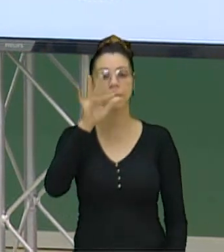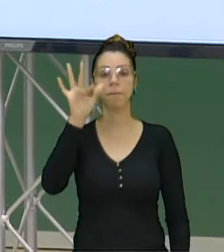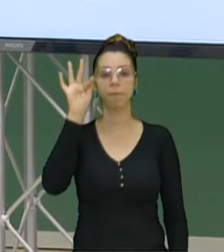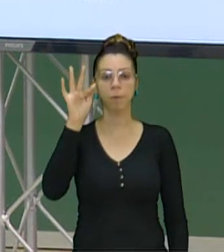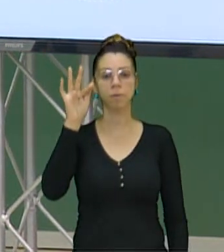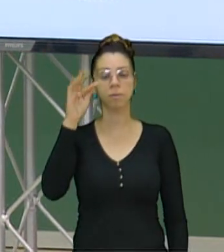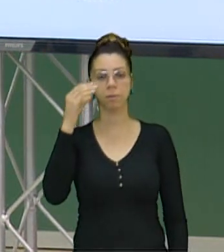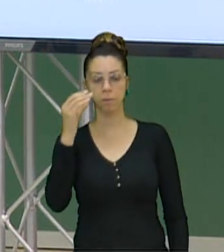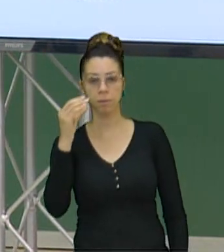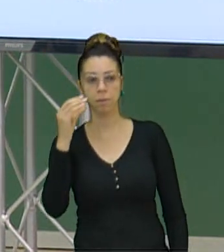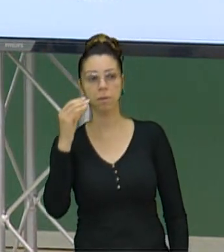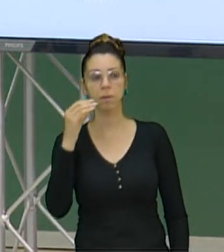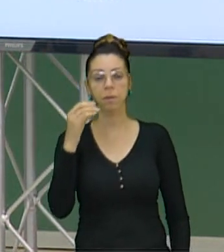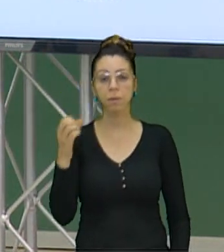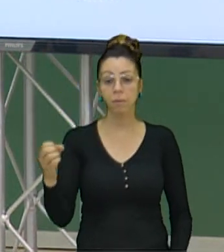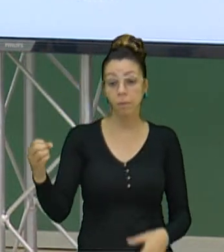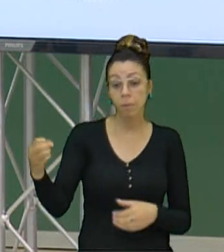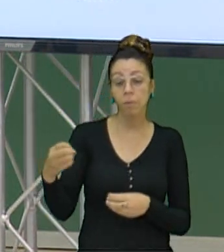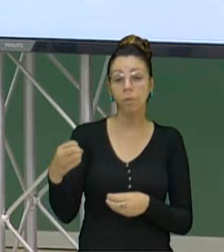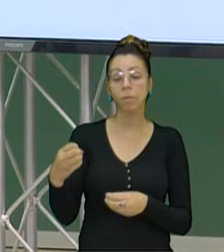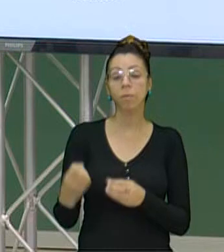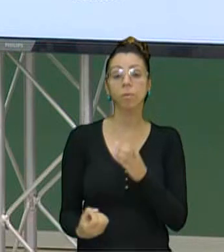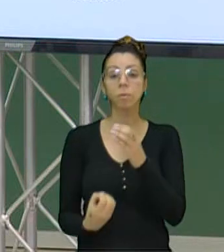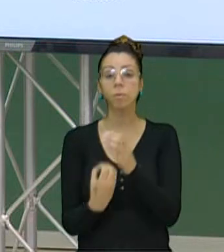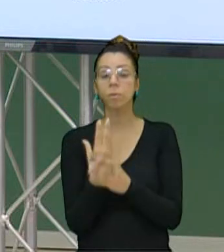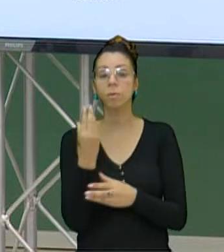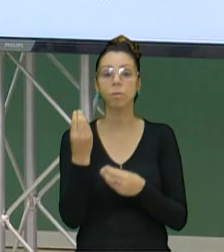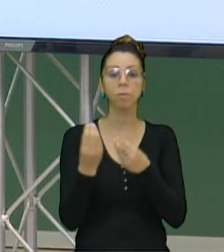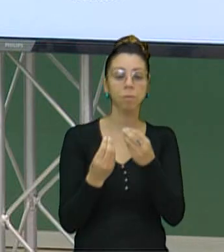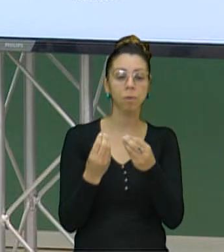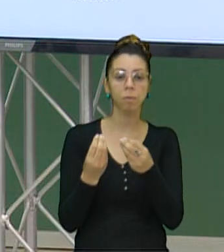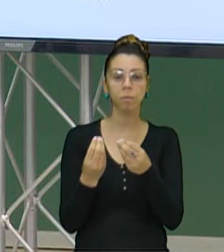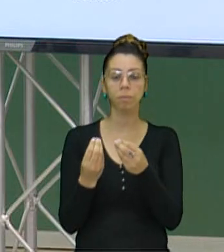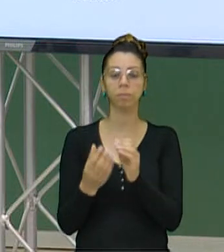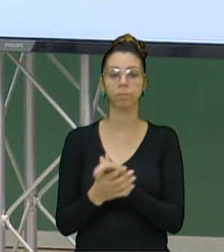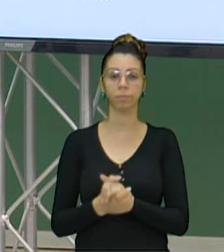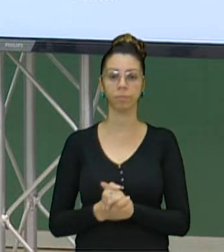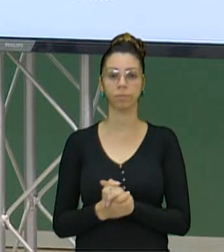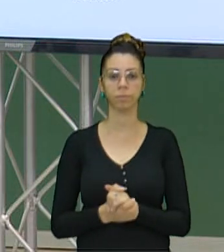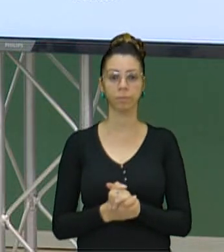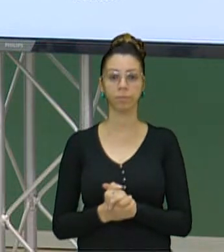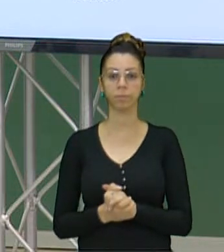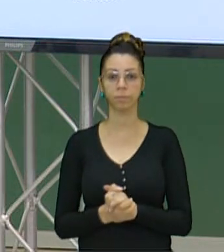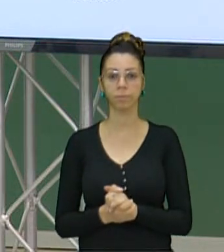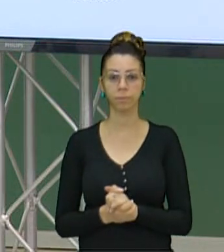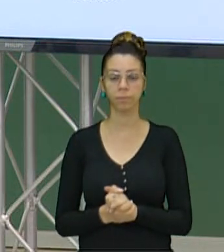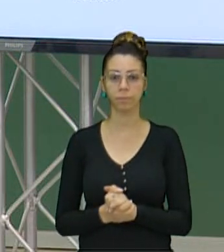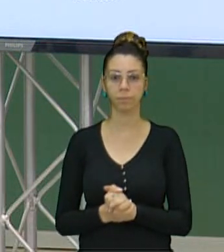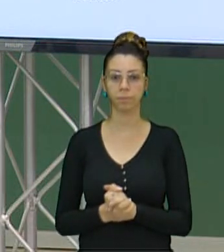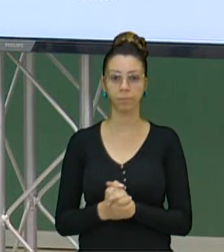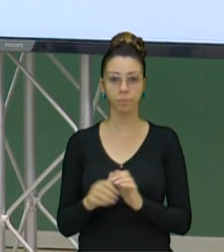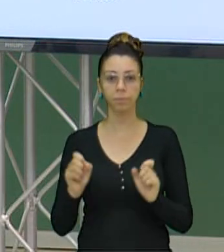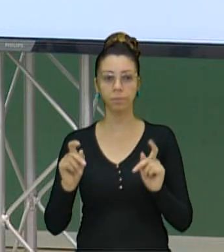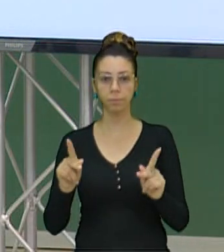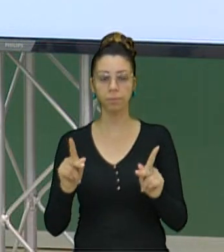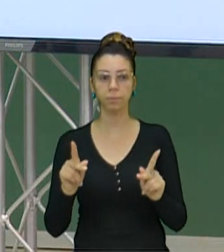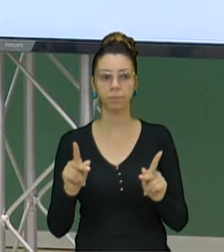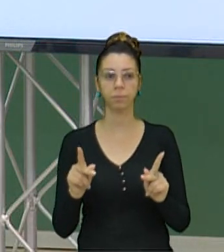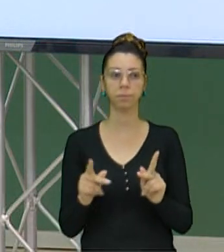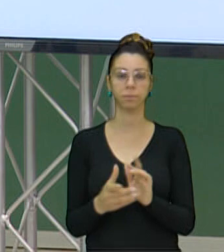apenas surge, né, como um personagem por trás dos bastidores. Beleza?